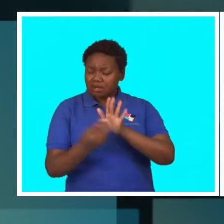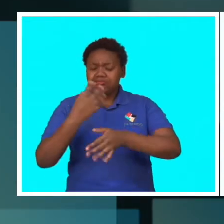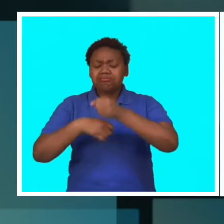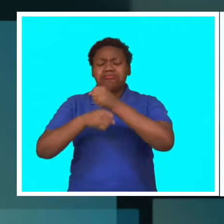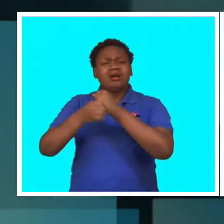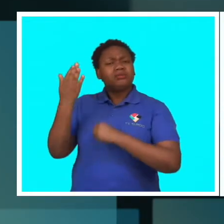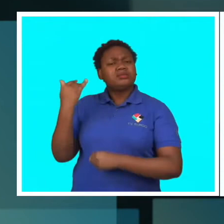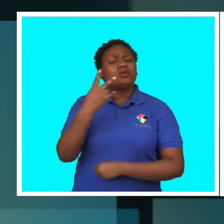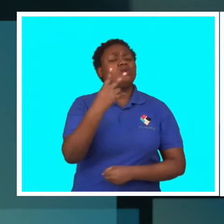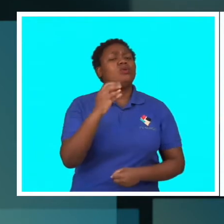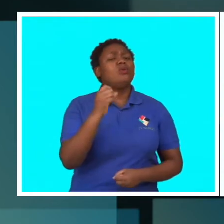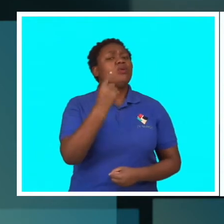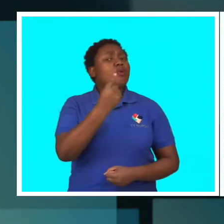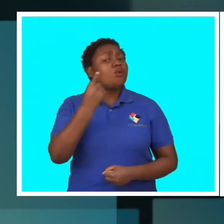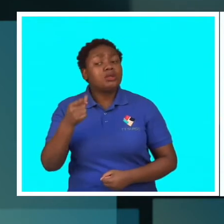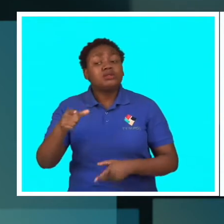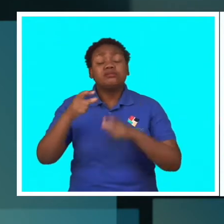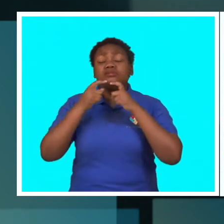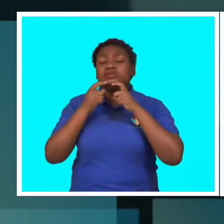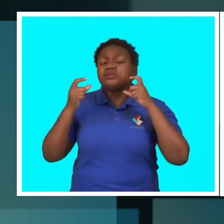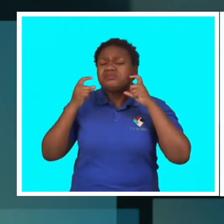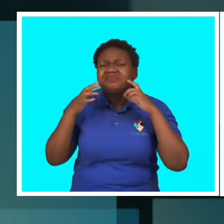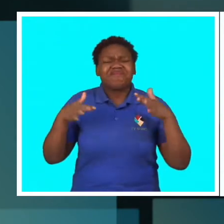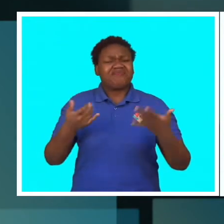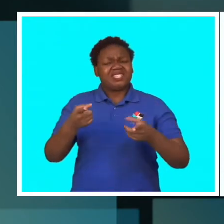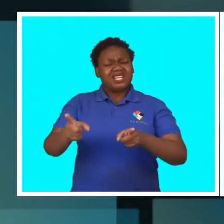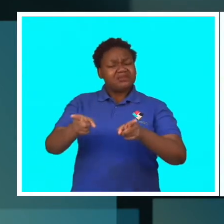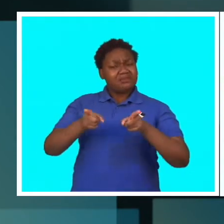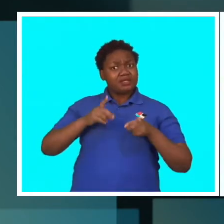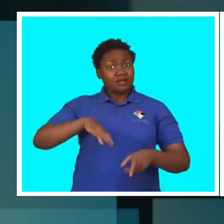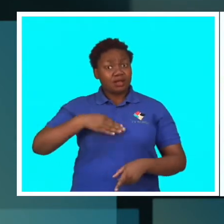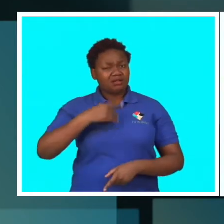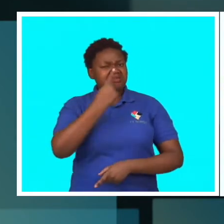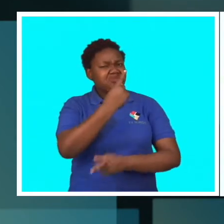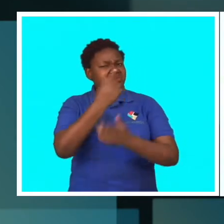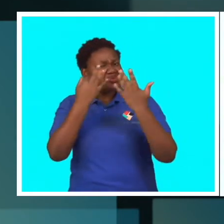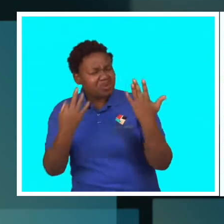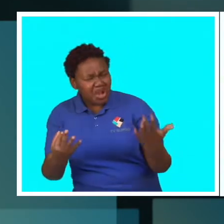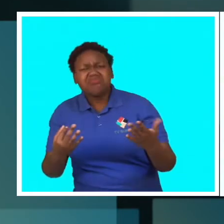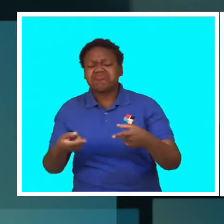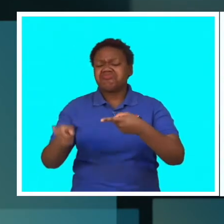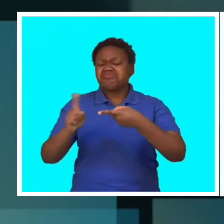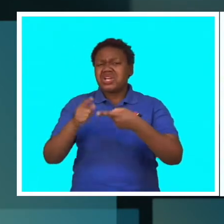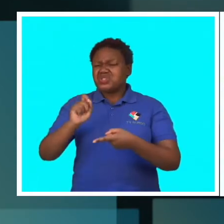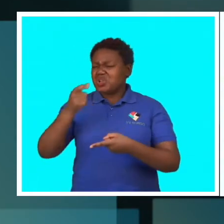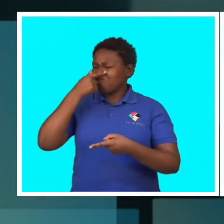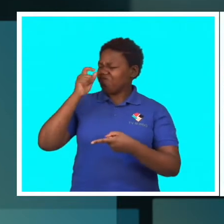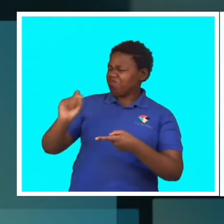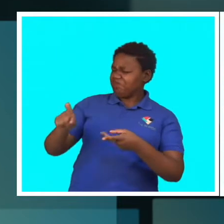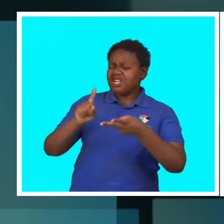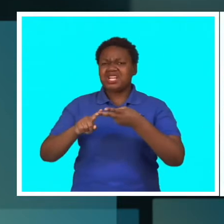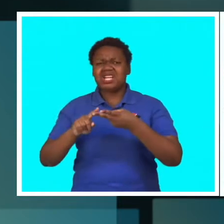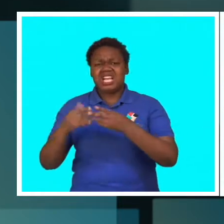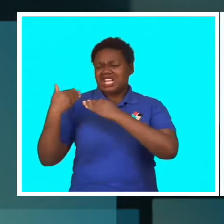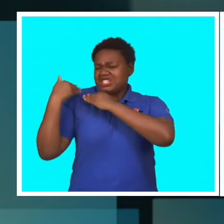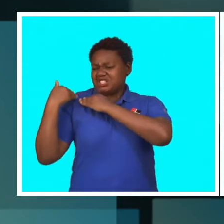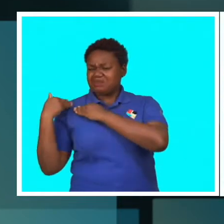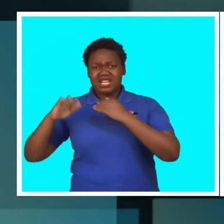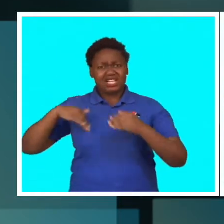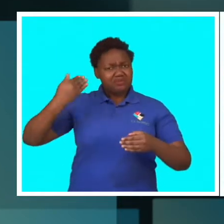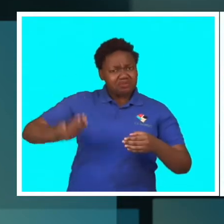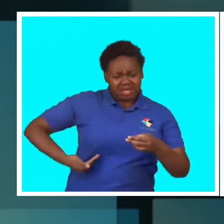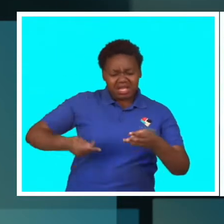Demográfico e de Saúde de 2011, os casamentos prematuros afetam quase a metade das raparigas abaixo dos 18 anos